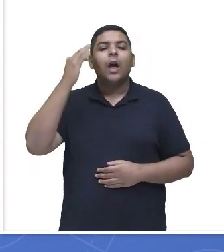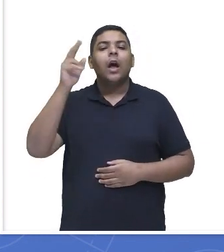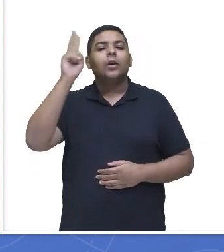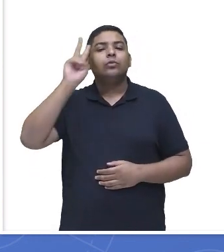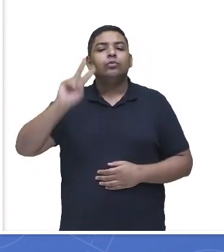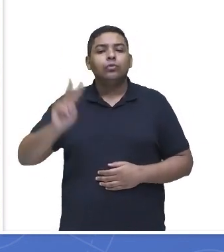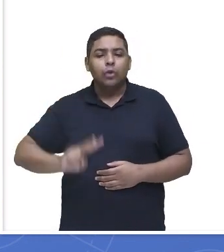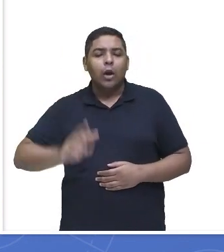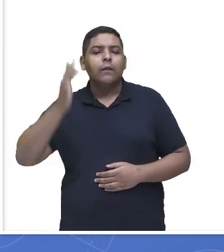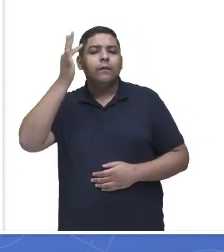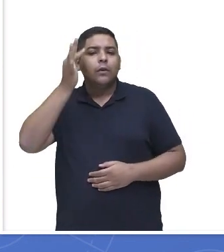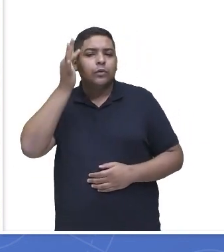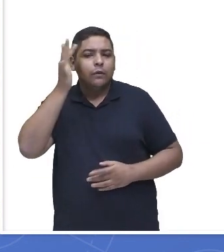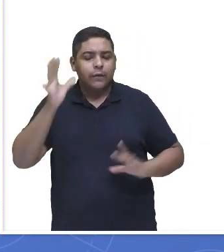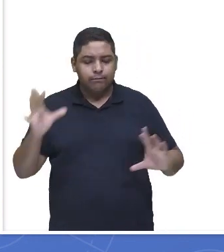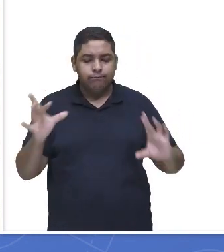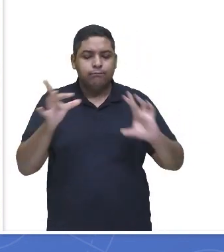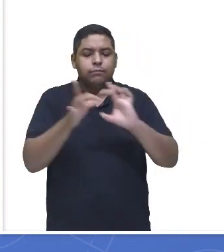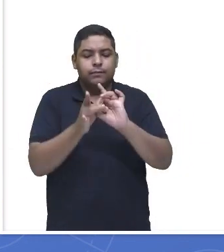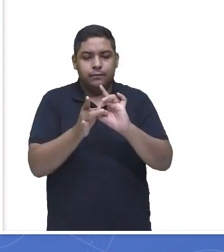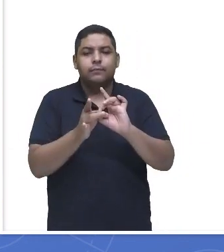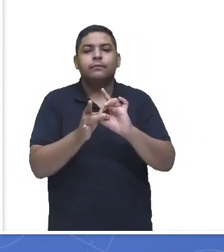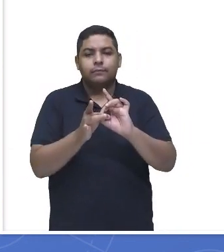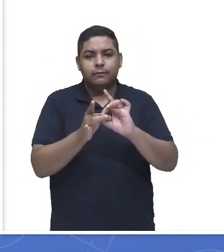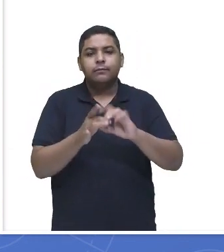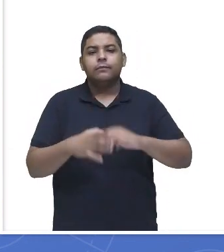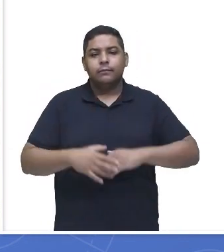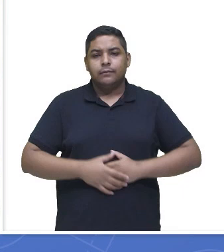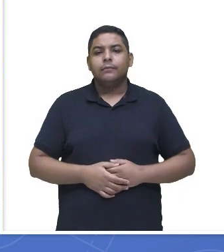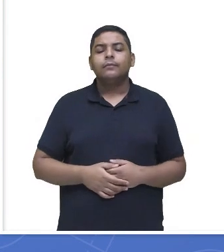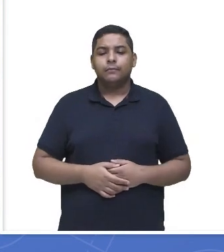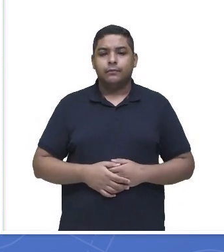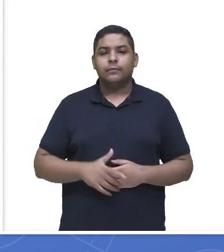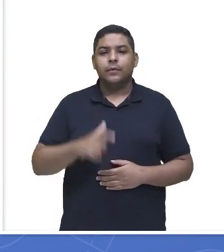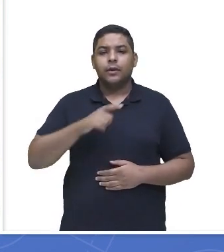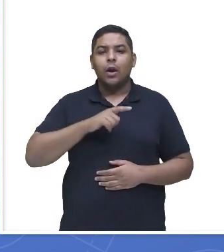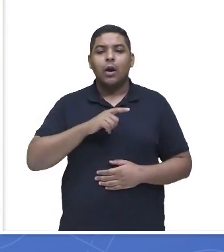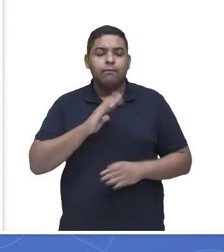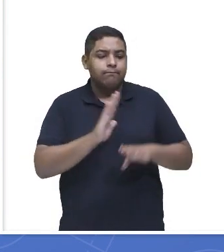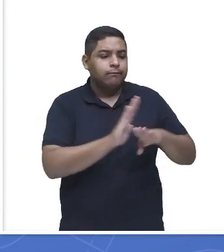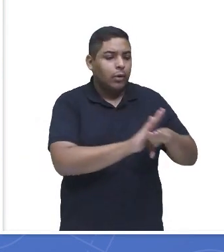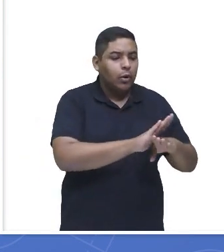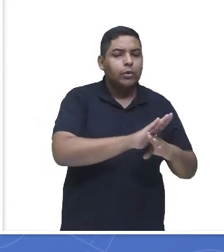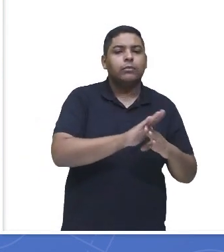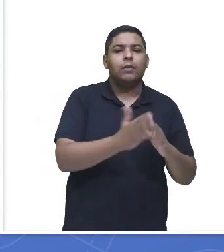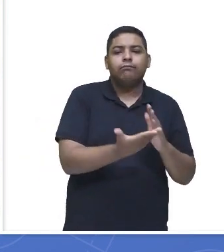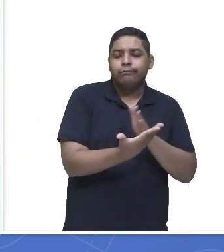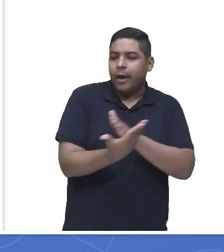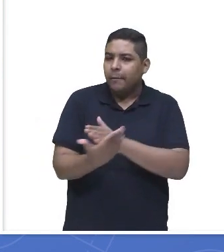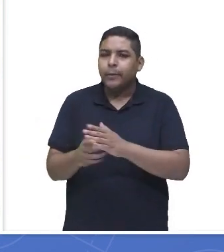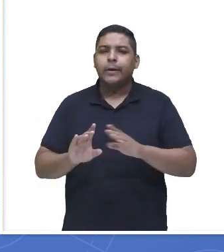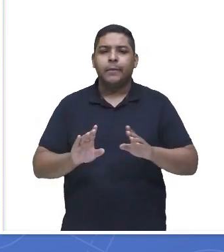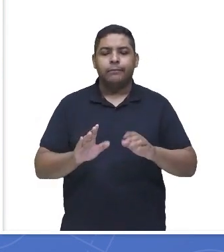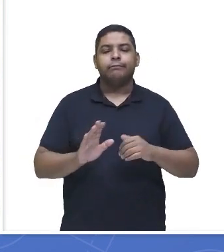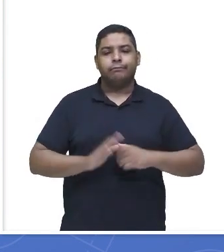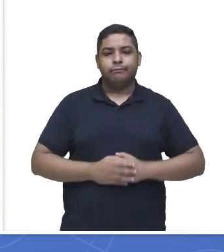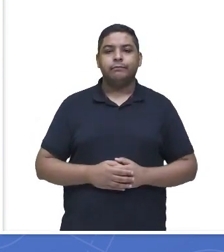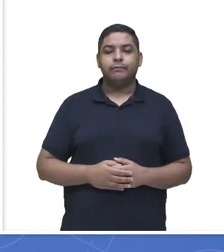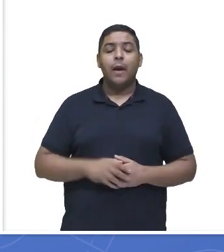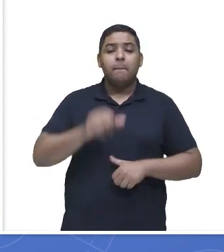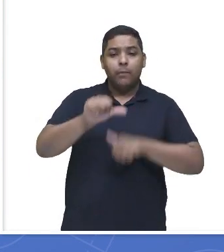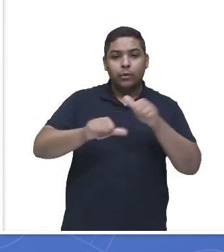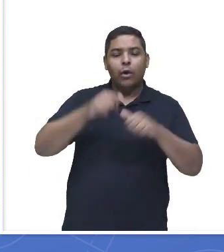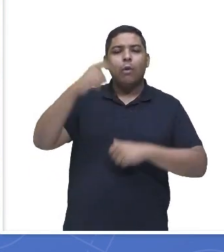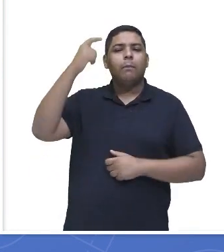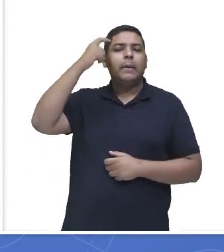história da humanidade estavam ali, juntas, atreladas, né? Um ajudando a outra a acontecer. Mudou um pouco o pensamento,